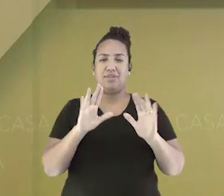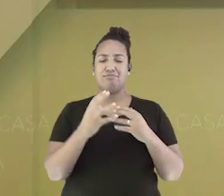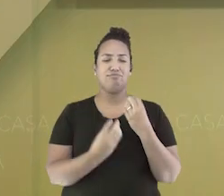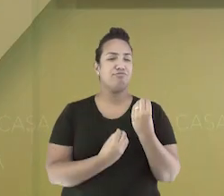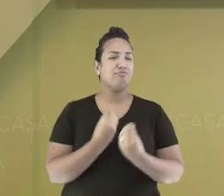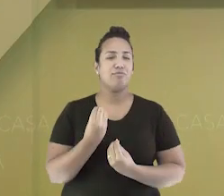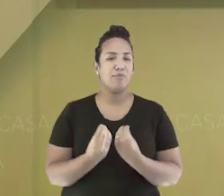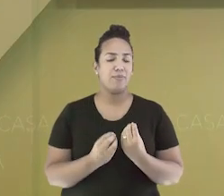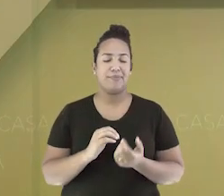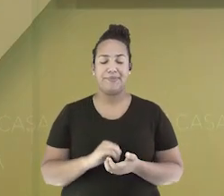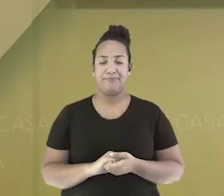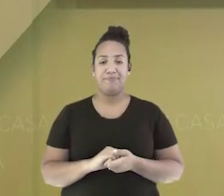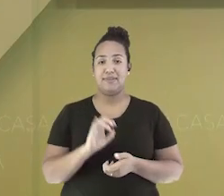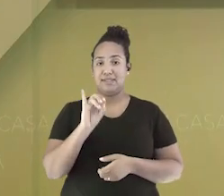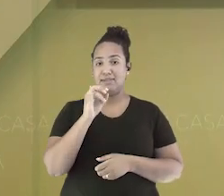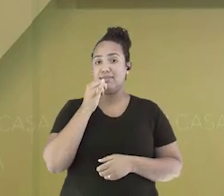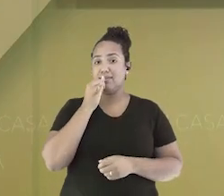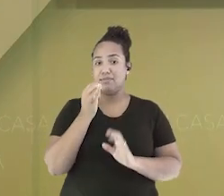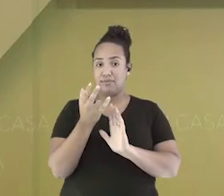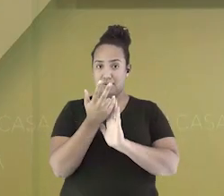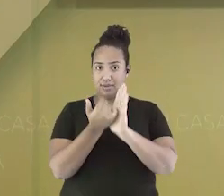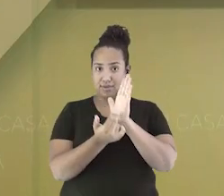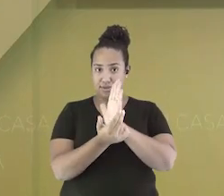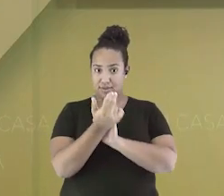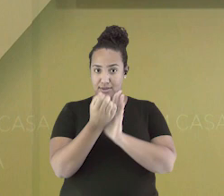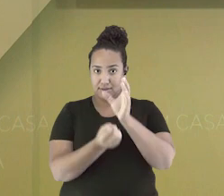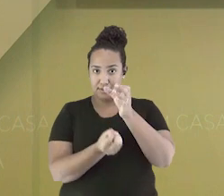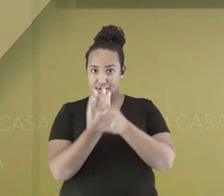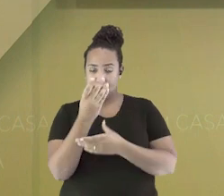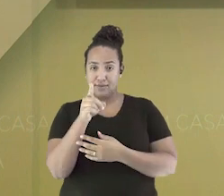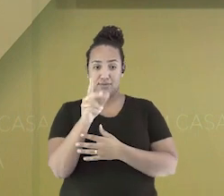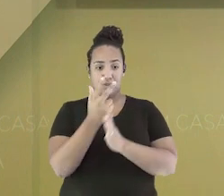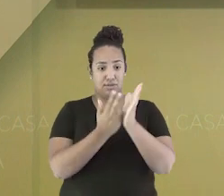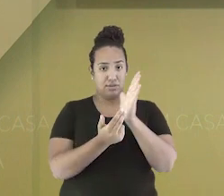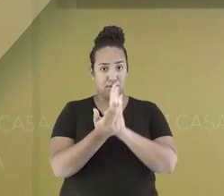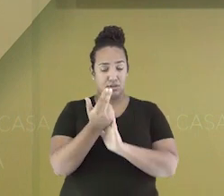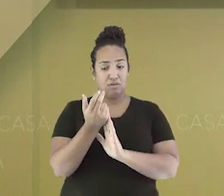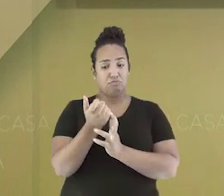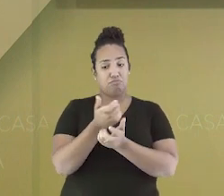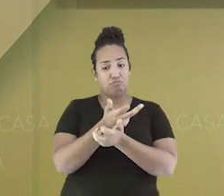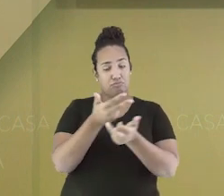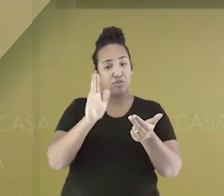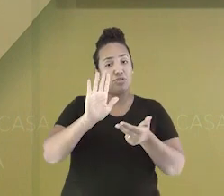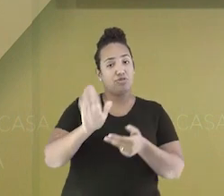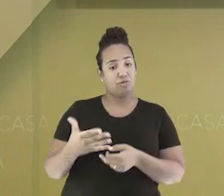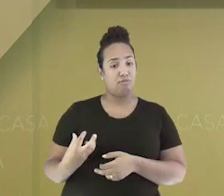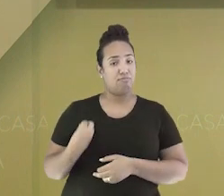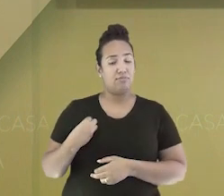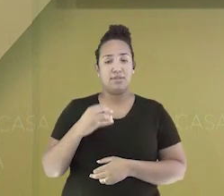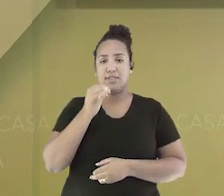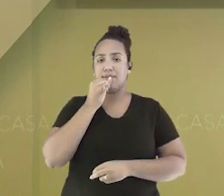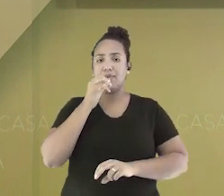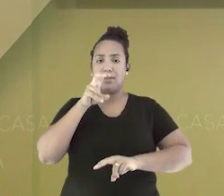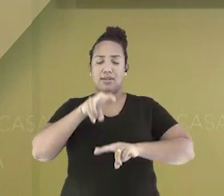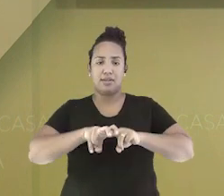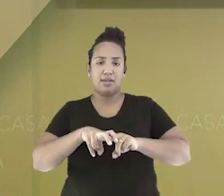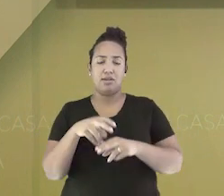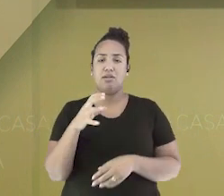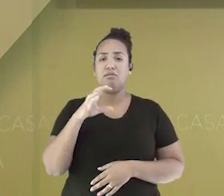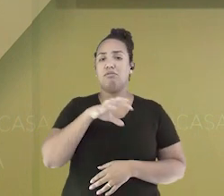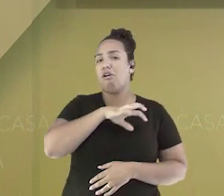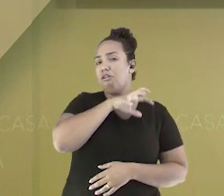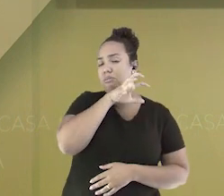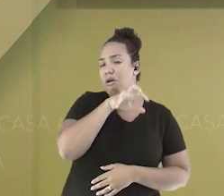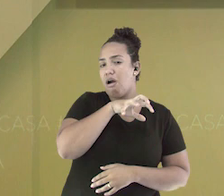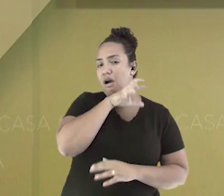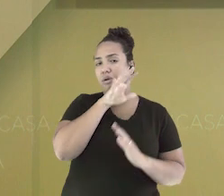assim? Se você for fazer um desenho, por exemplo, você vai desenhar alguma coisa que existe, como uma cadeira, um